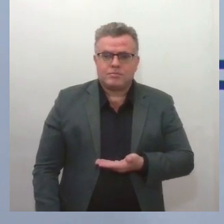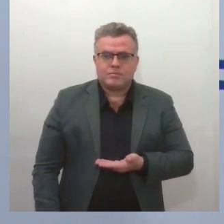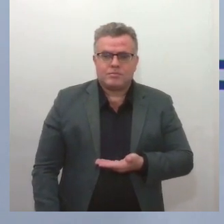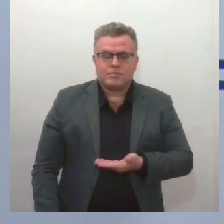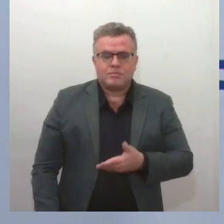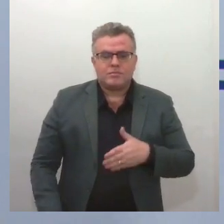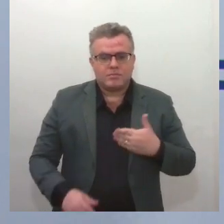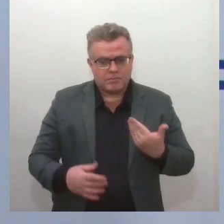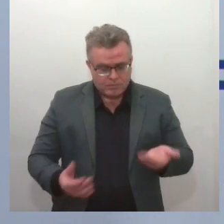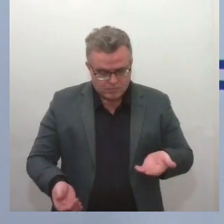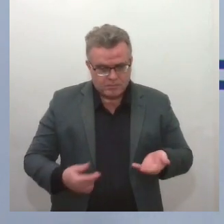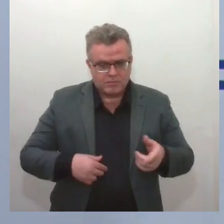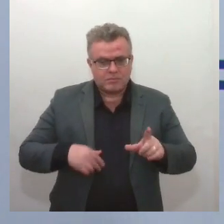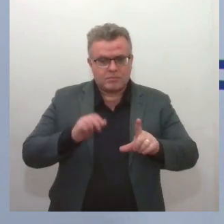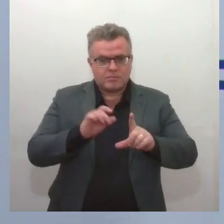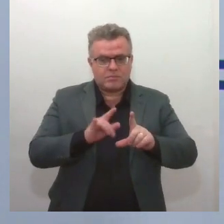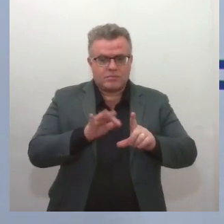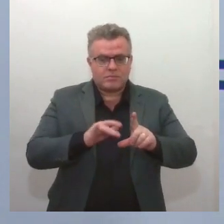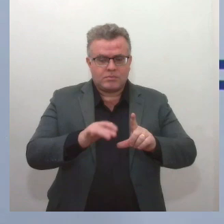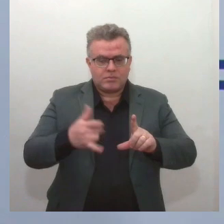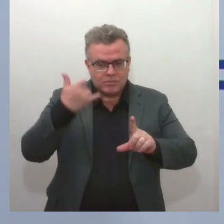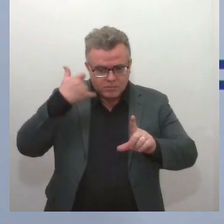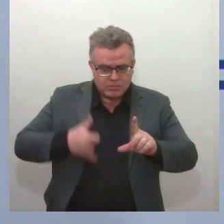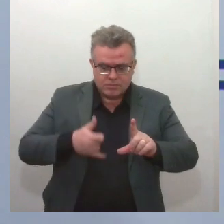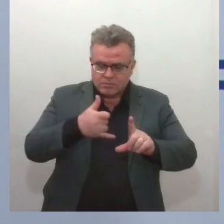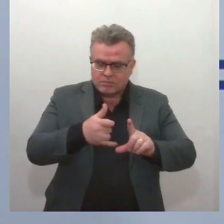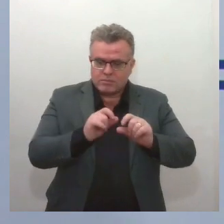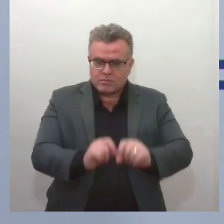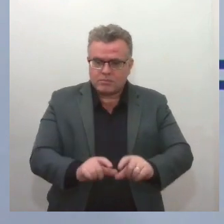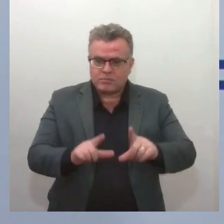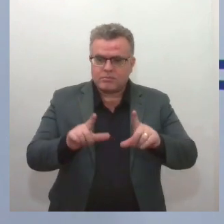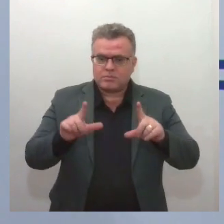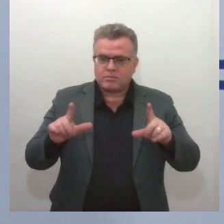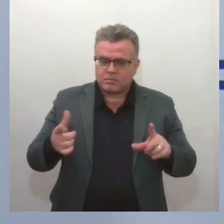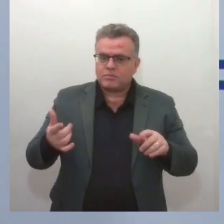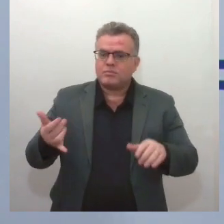aparece aí no canto inferior esquerdo da tela, você também pode